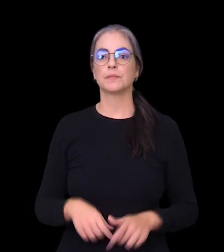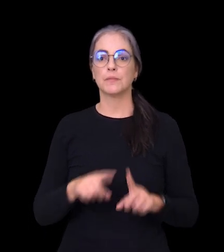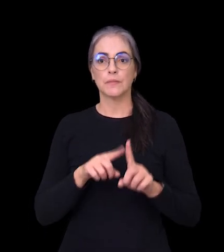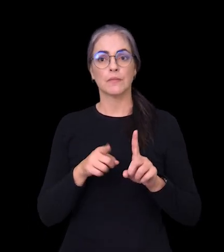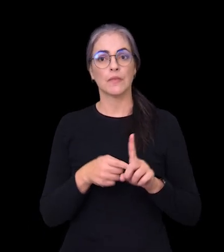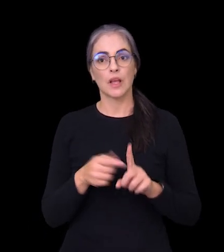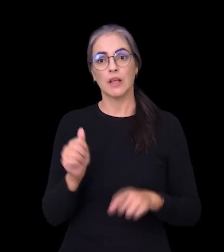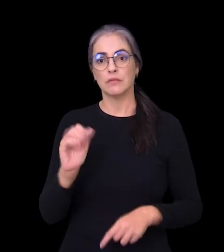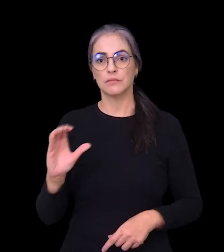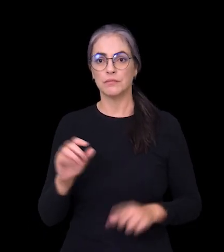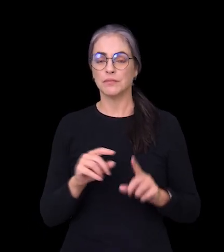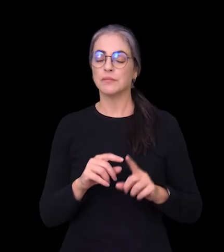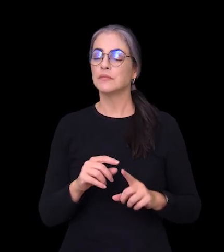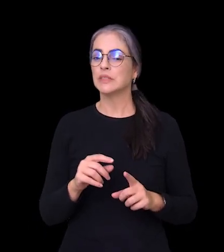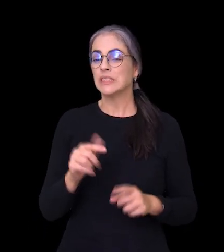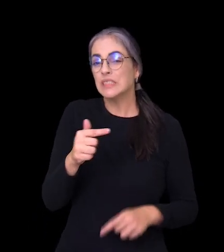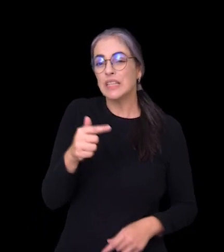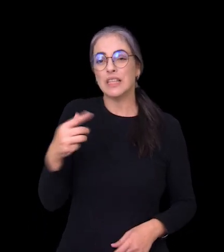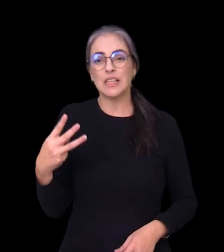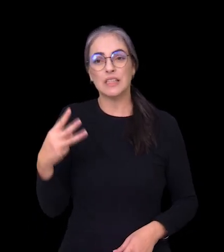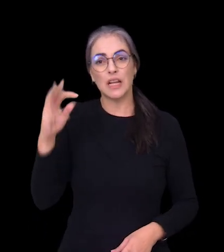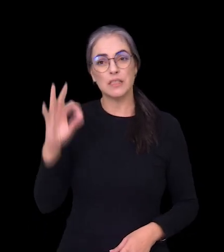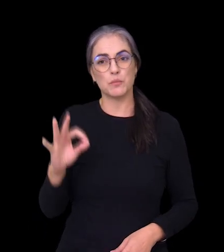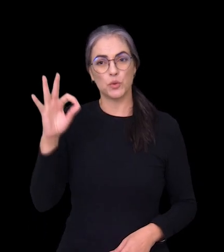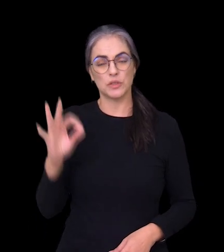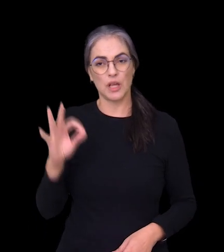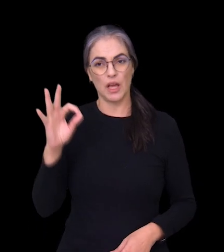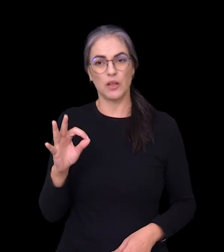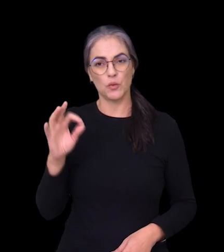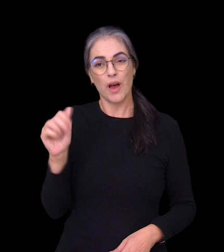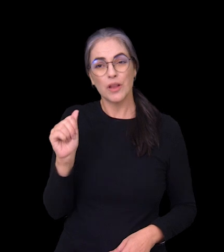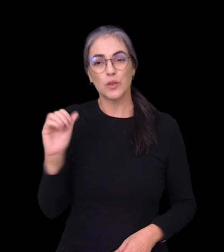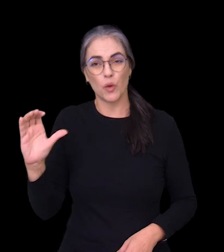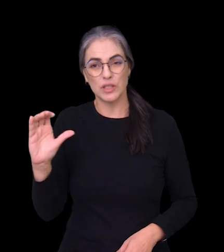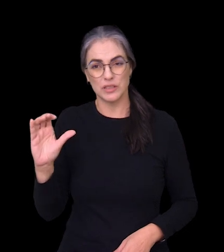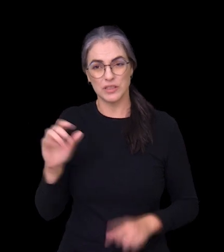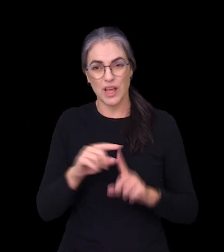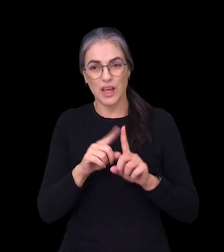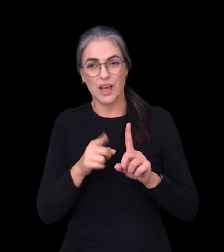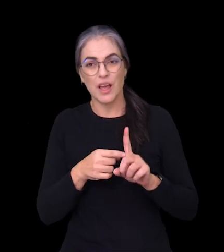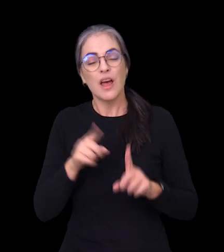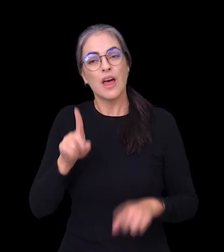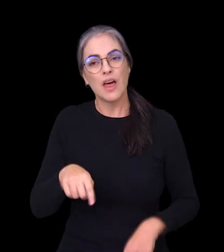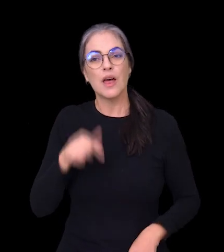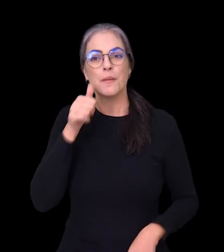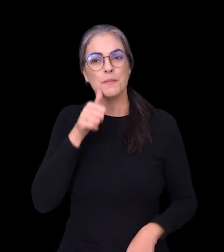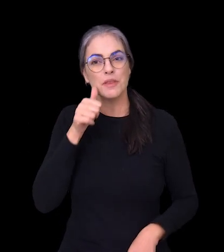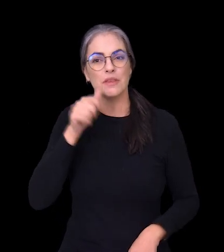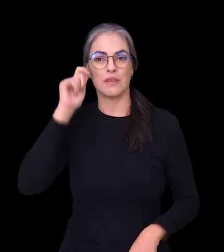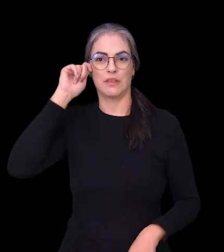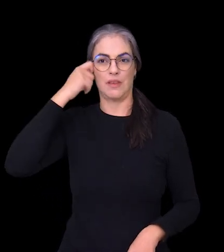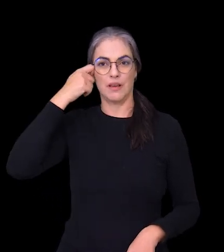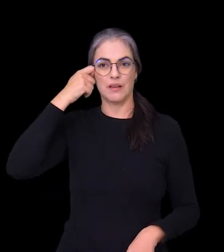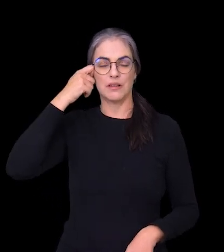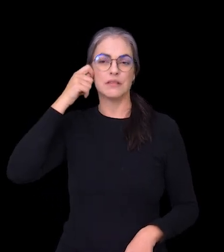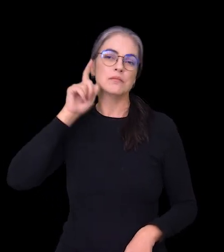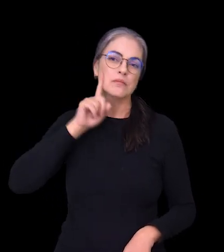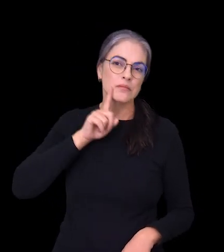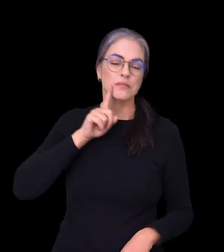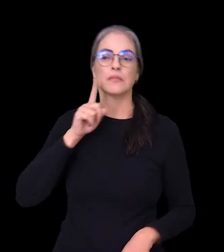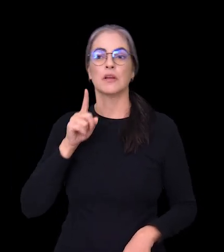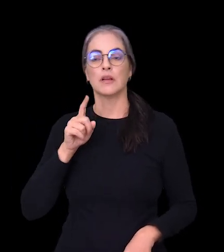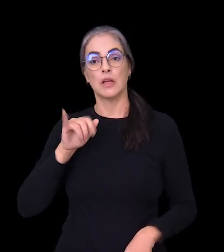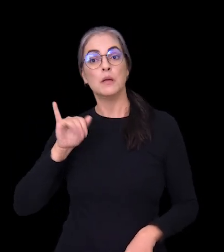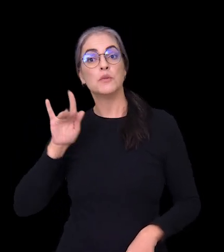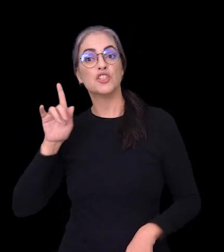também. 73% das gestações na adolescência são de meninas negras, né? Pretas e pardas, segundo o